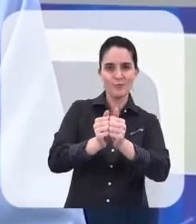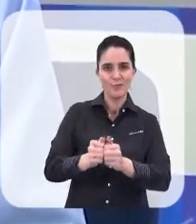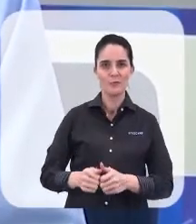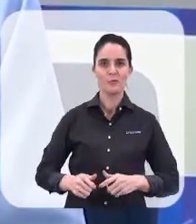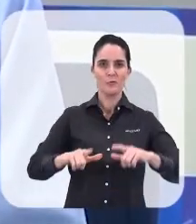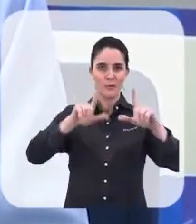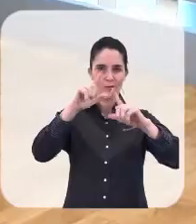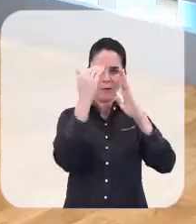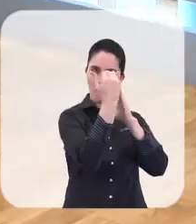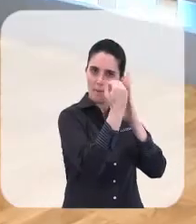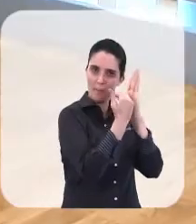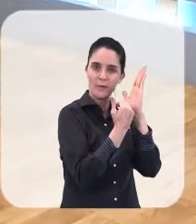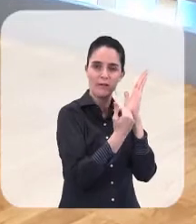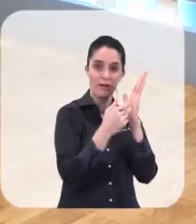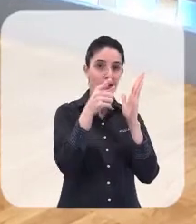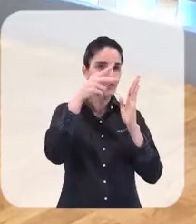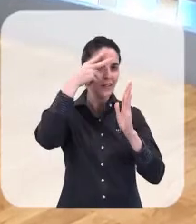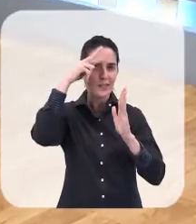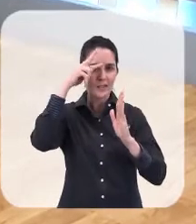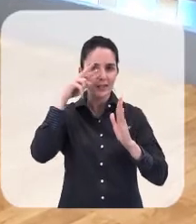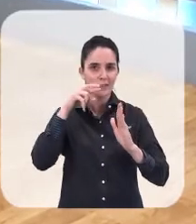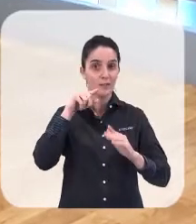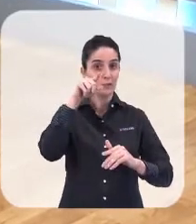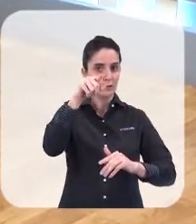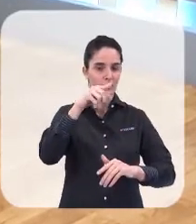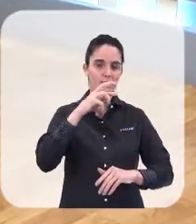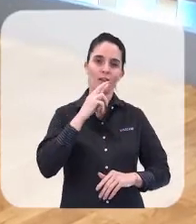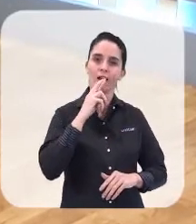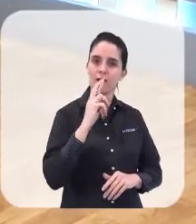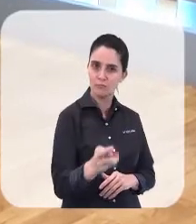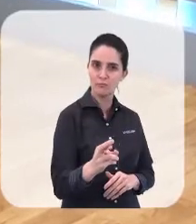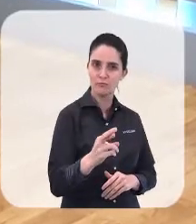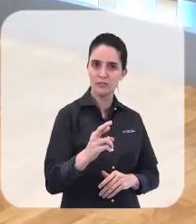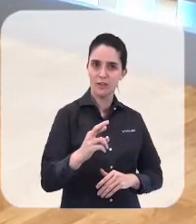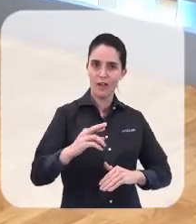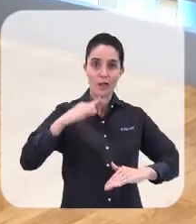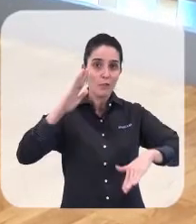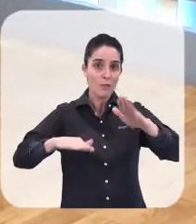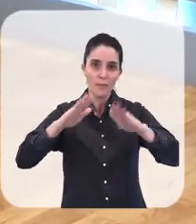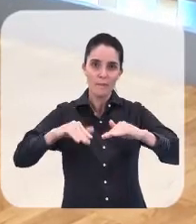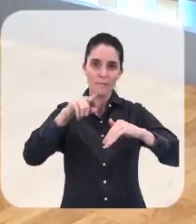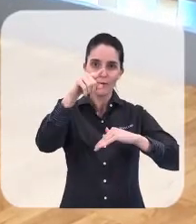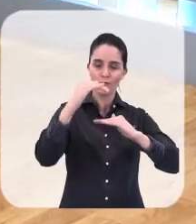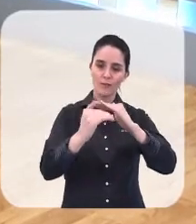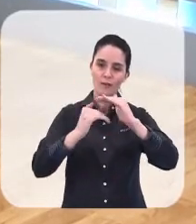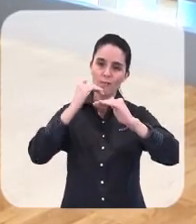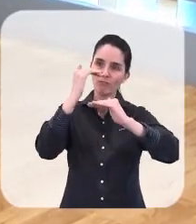ao longo do programa. E lembre-se, o seu resultado depende do seu